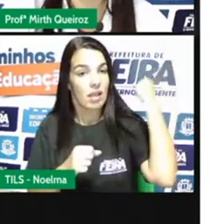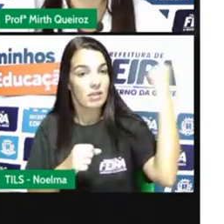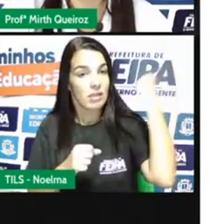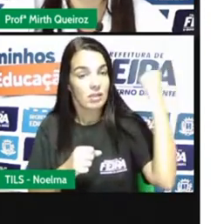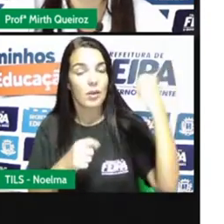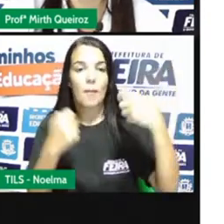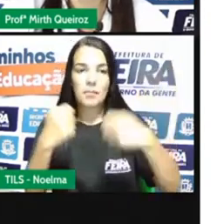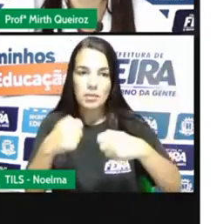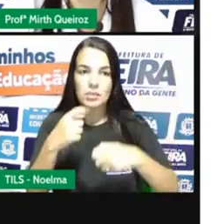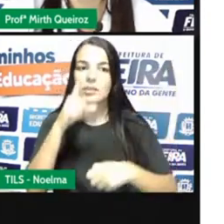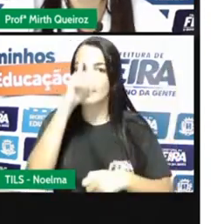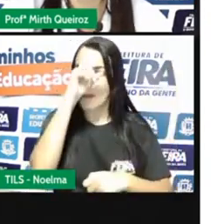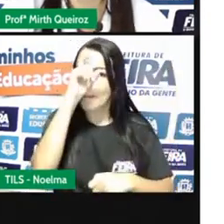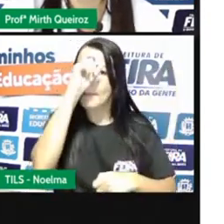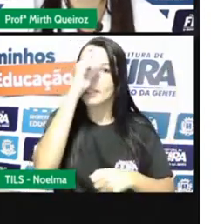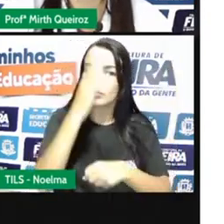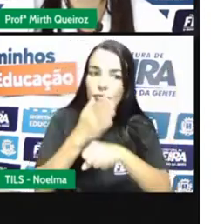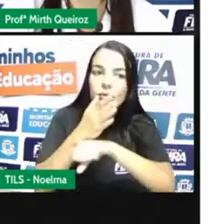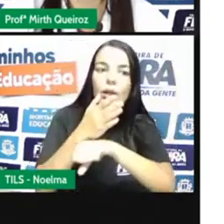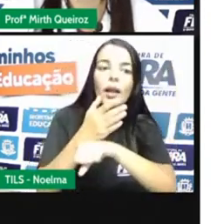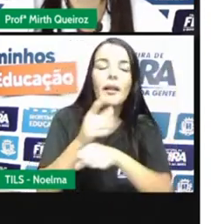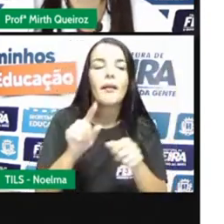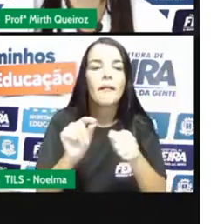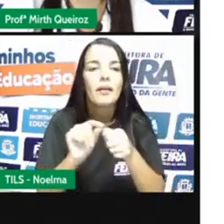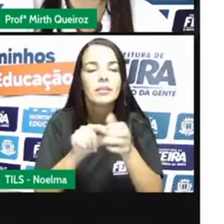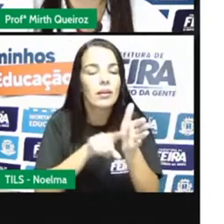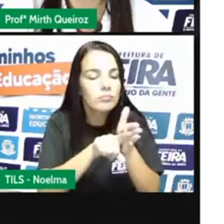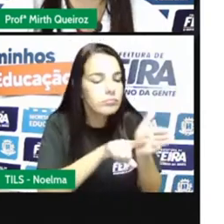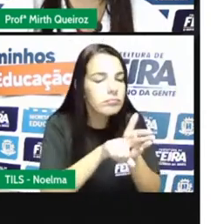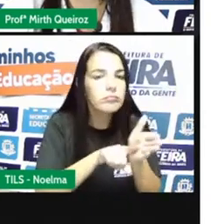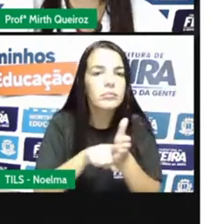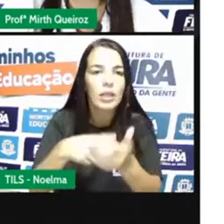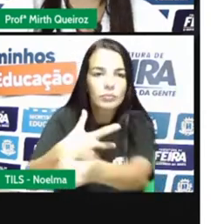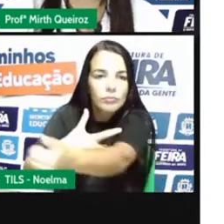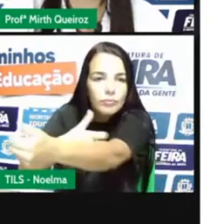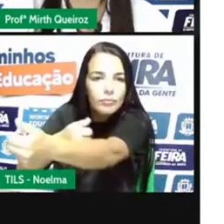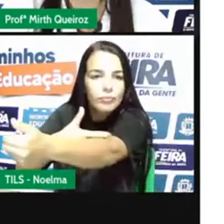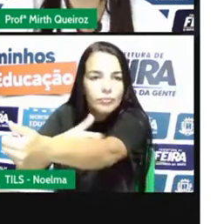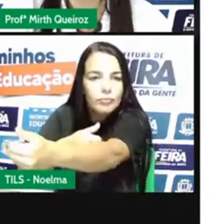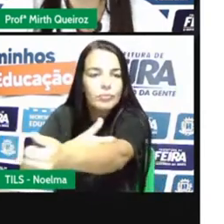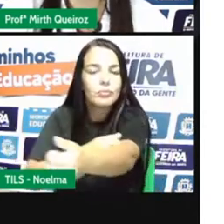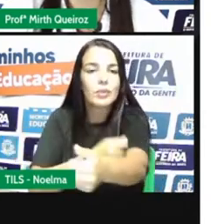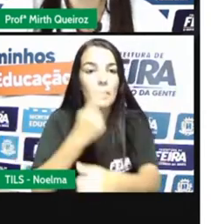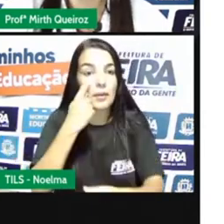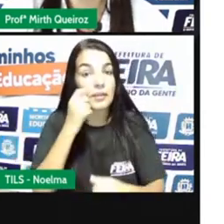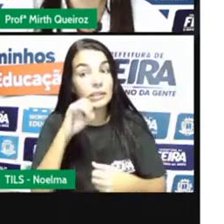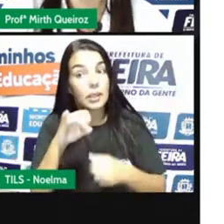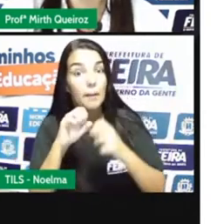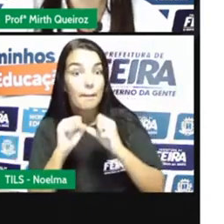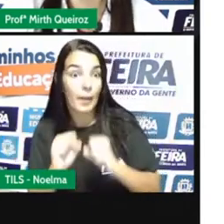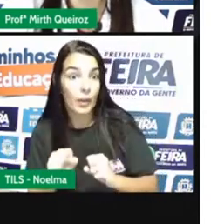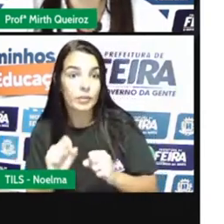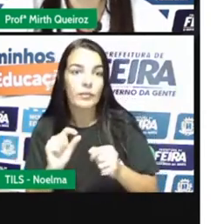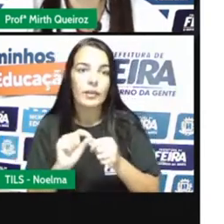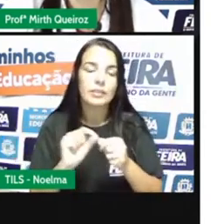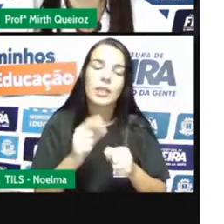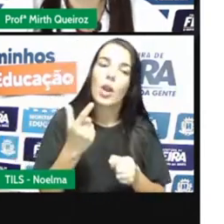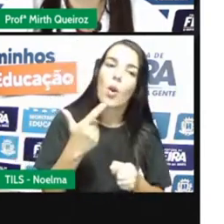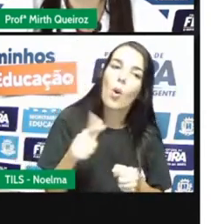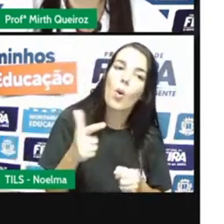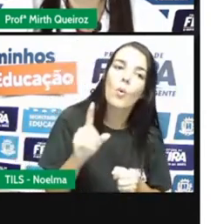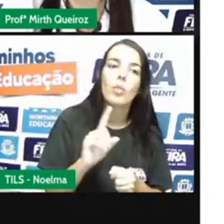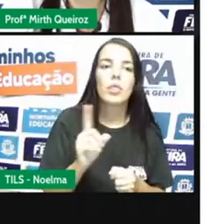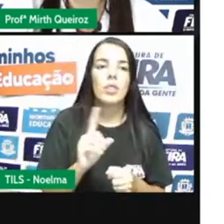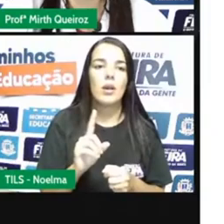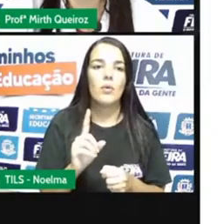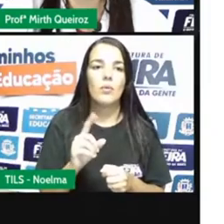inclusive as crianças. Os testes e exames médicos avaliam a real condição física de uma pessoa para a prática de determinado